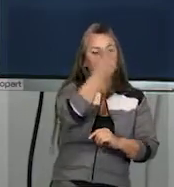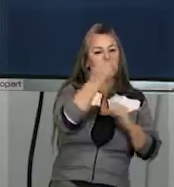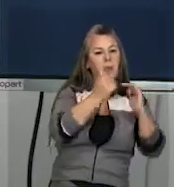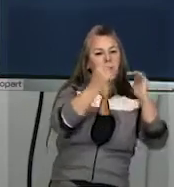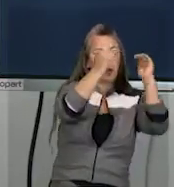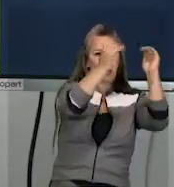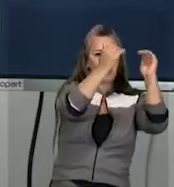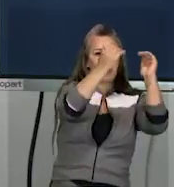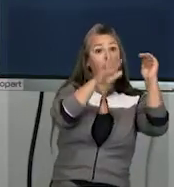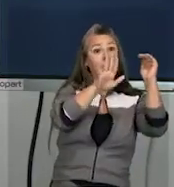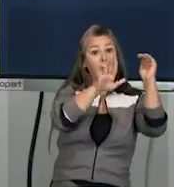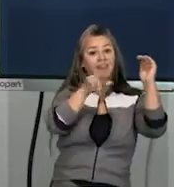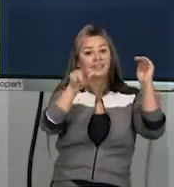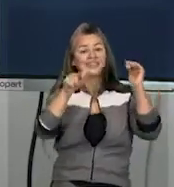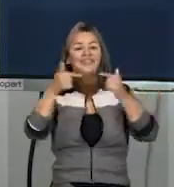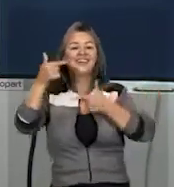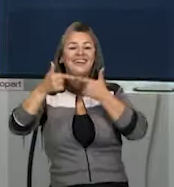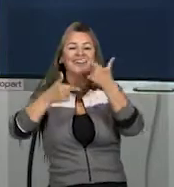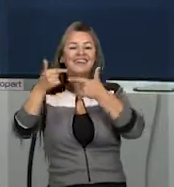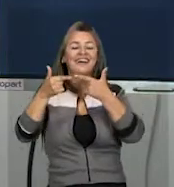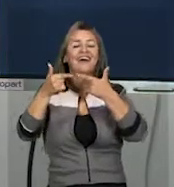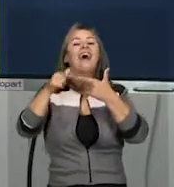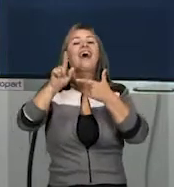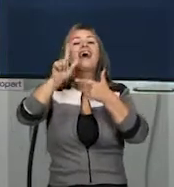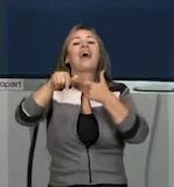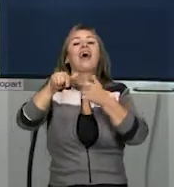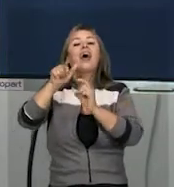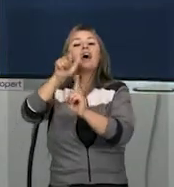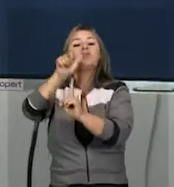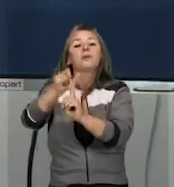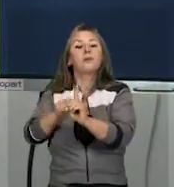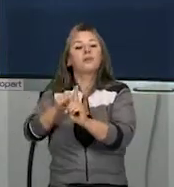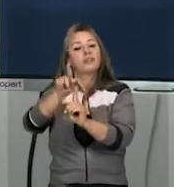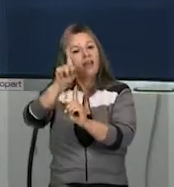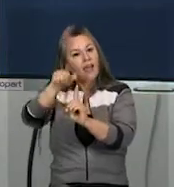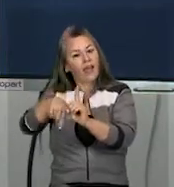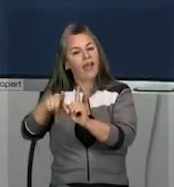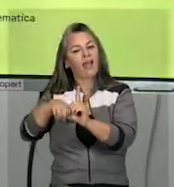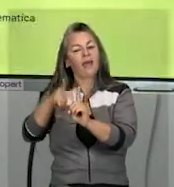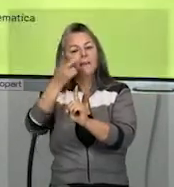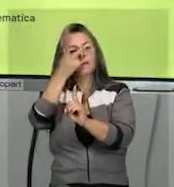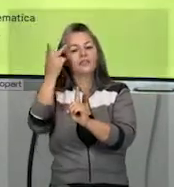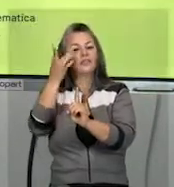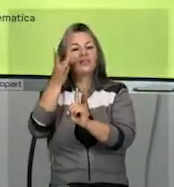Quando aparecem aqueles heróis ou super-heróis que têm superpoderes.